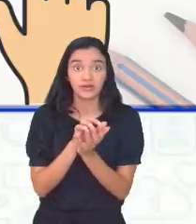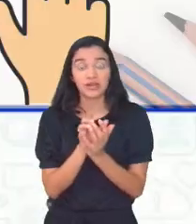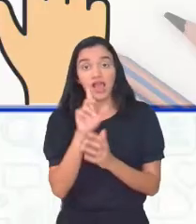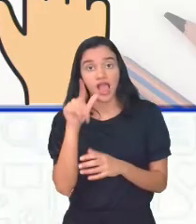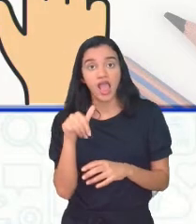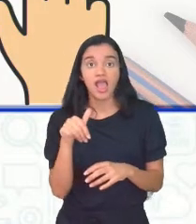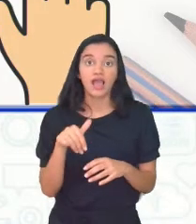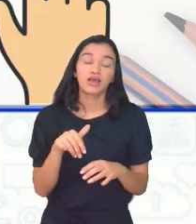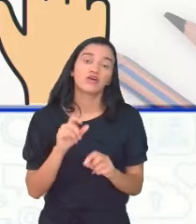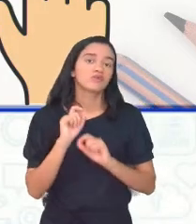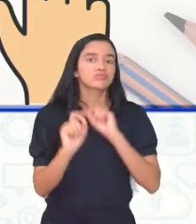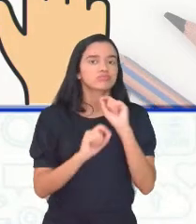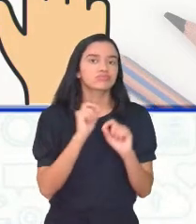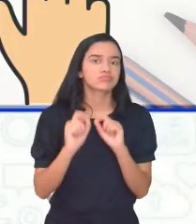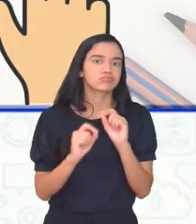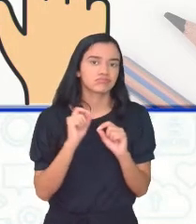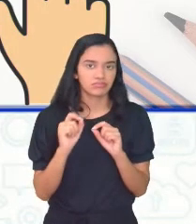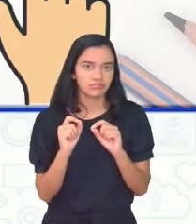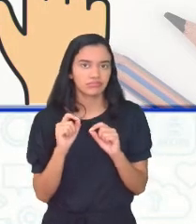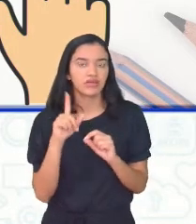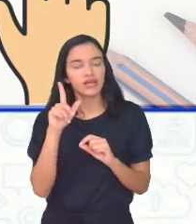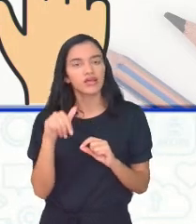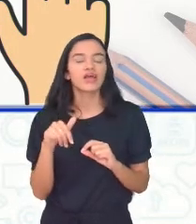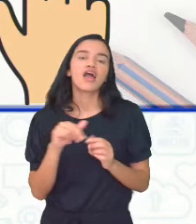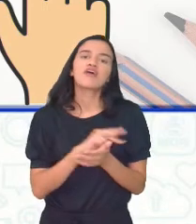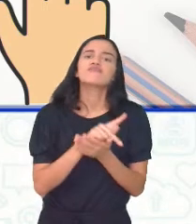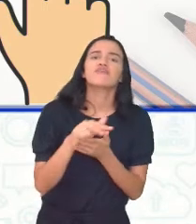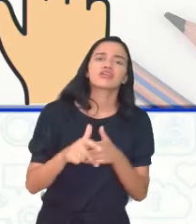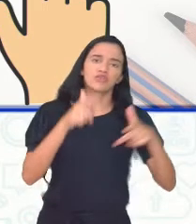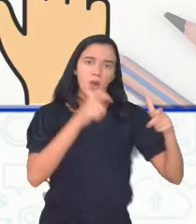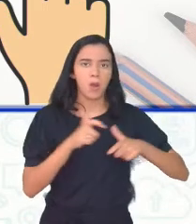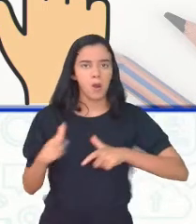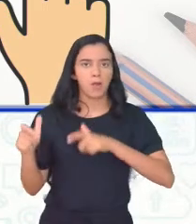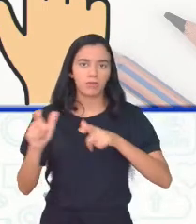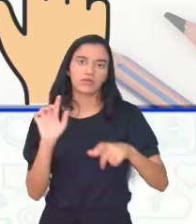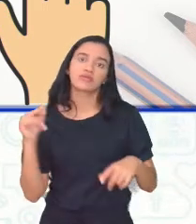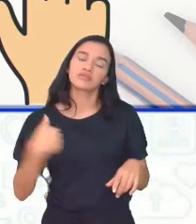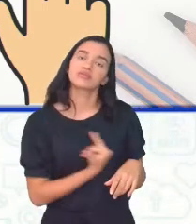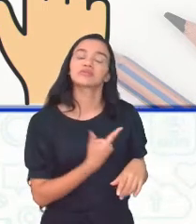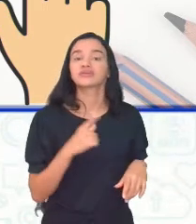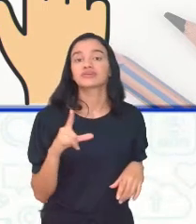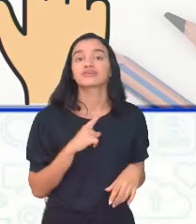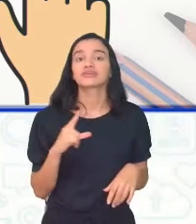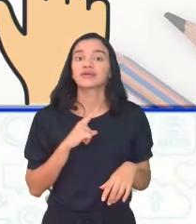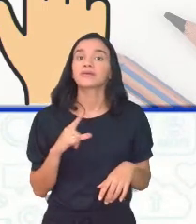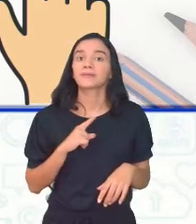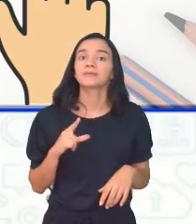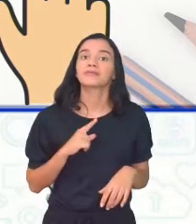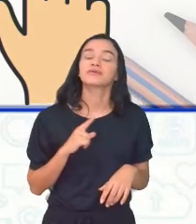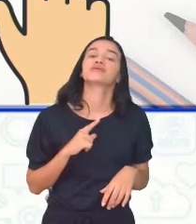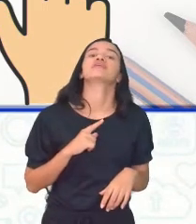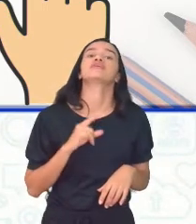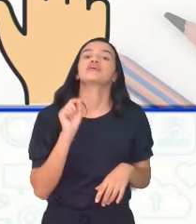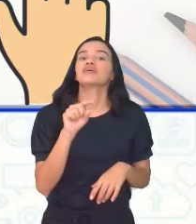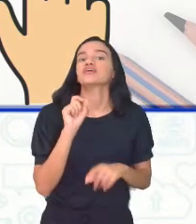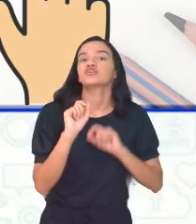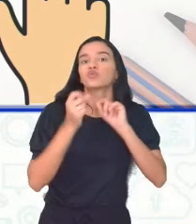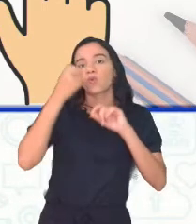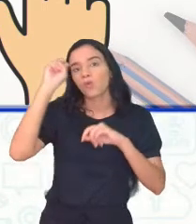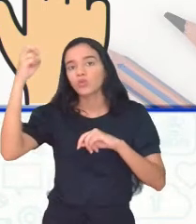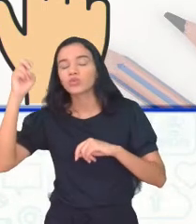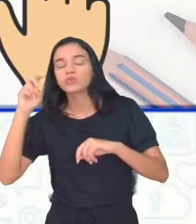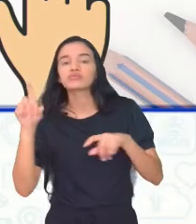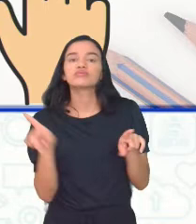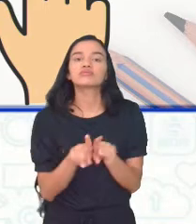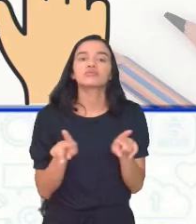é apenas um dos vários locais que a gente tem como ponto, né, de cultura, né, ponto